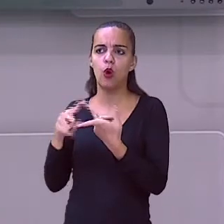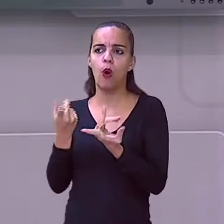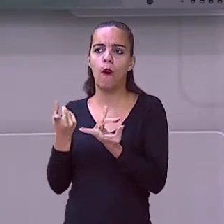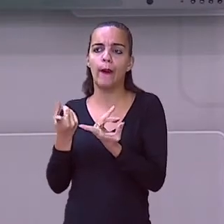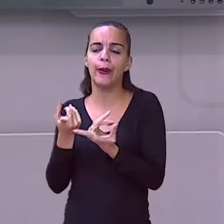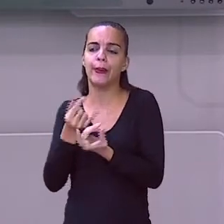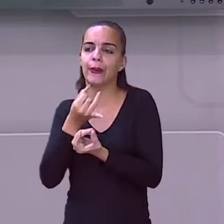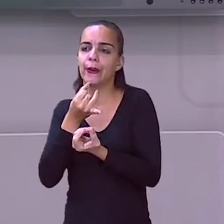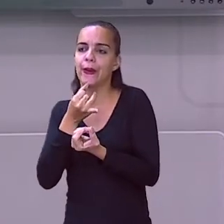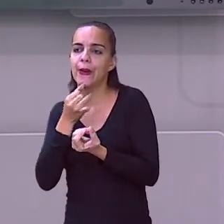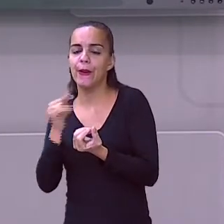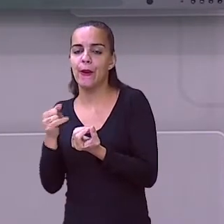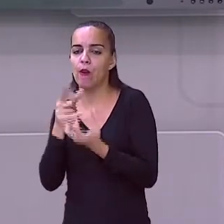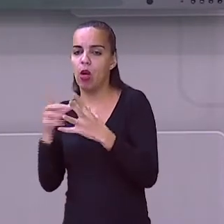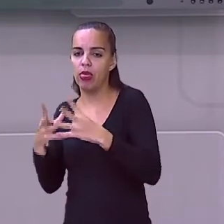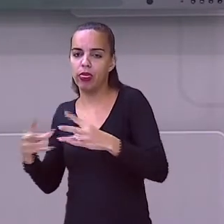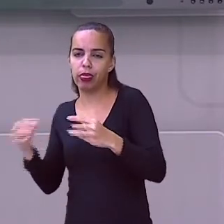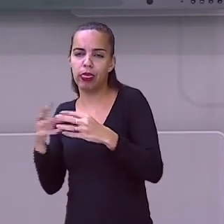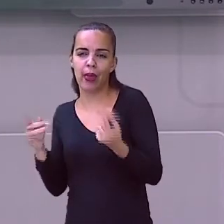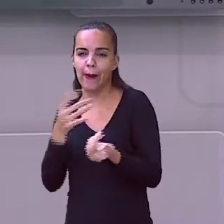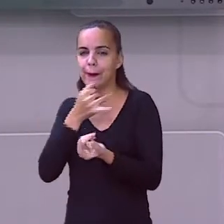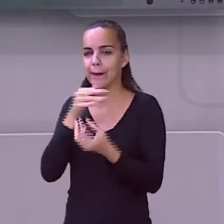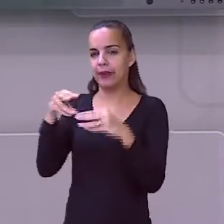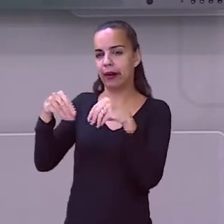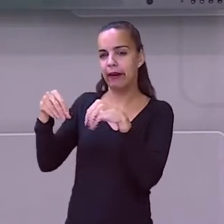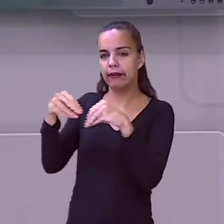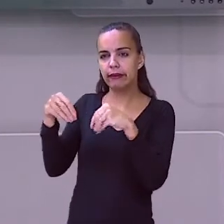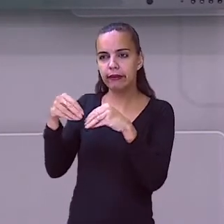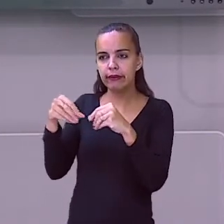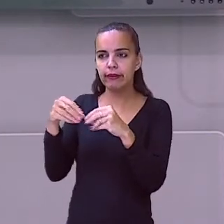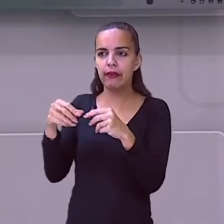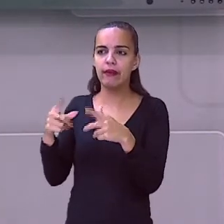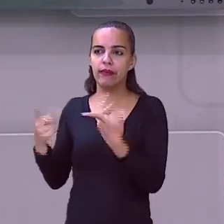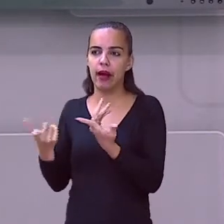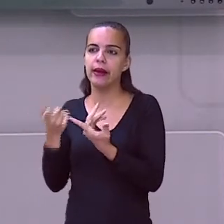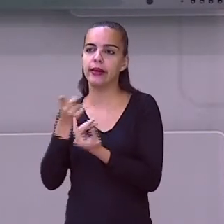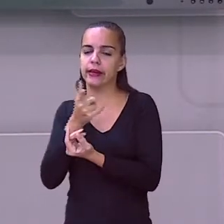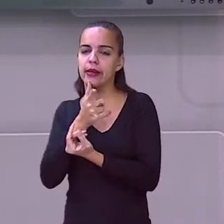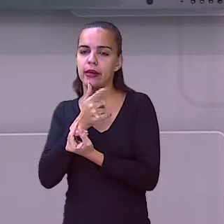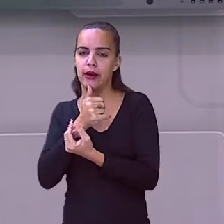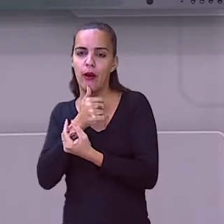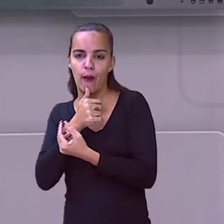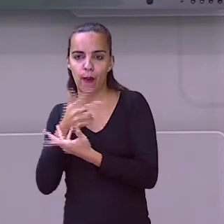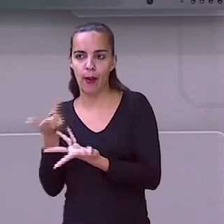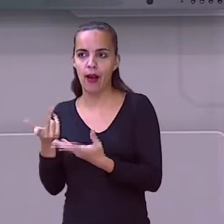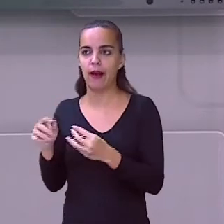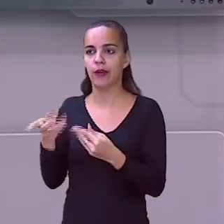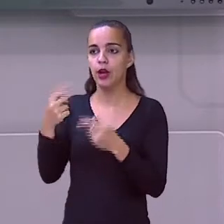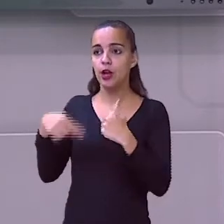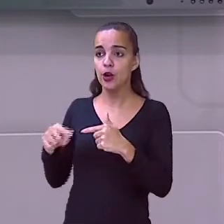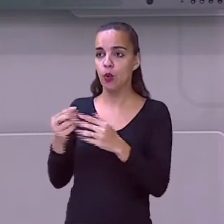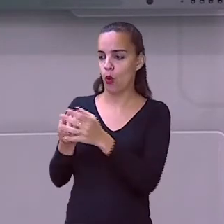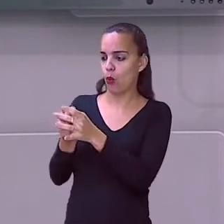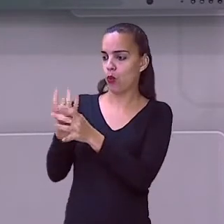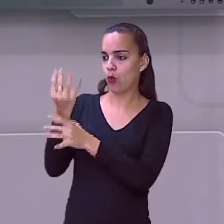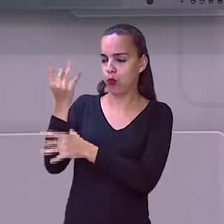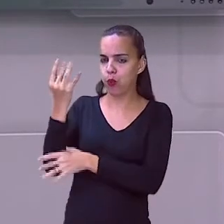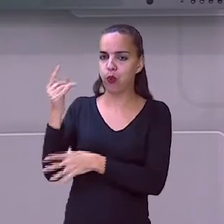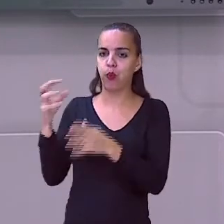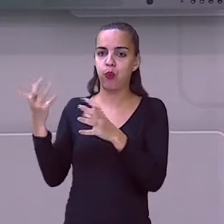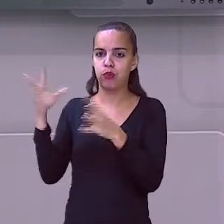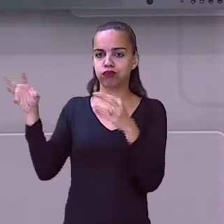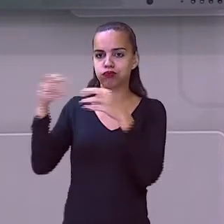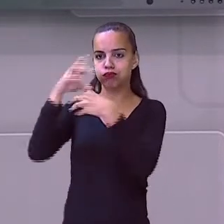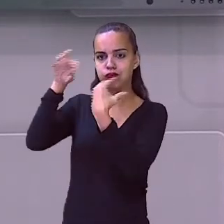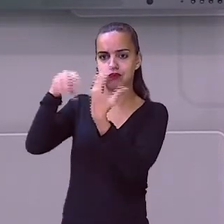ser também entre componentes no estado gasoso. Então, consideramos ali 2 dos